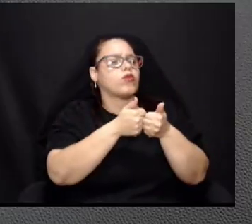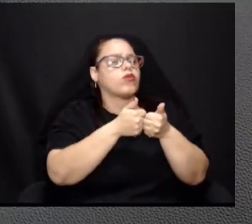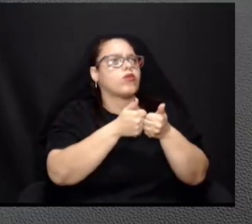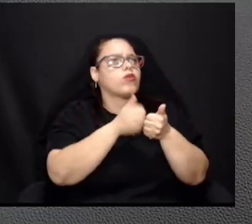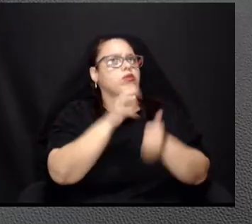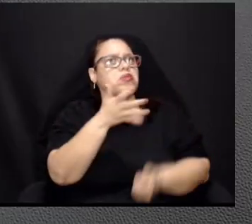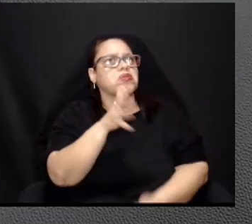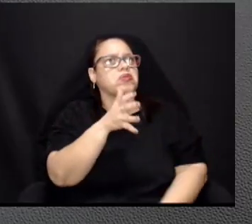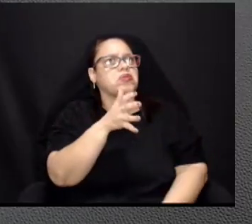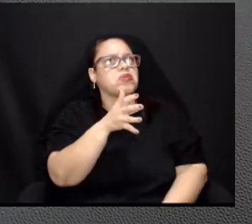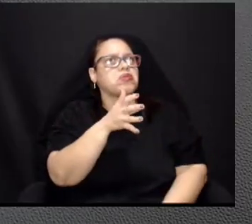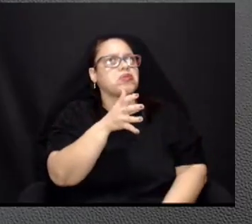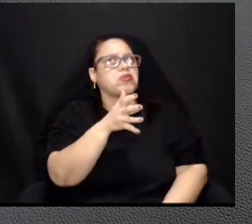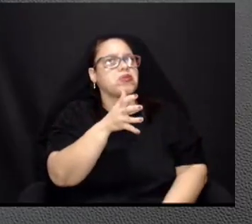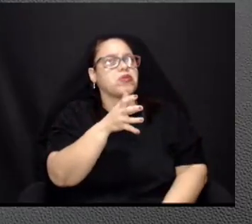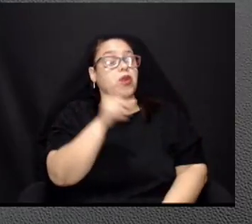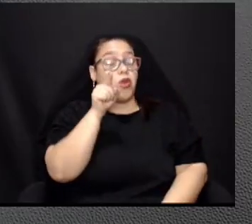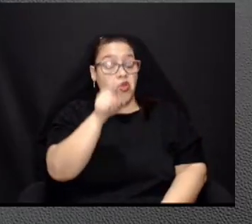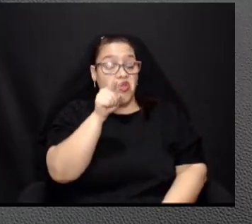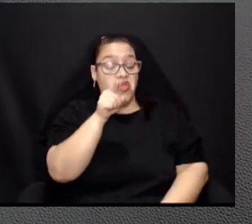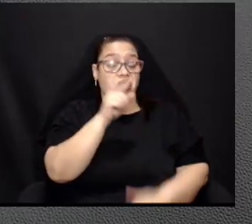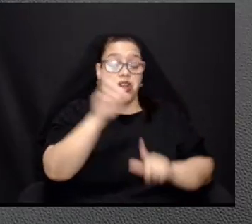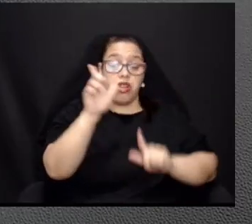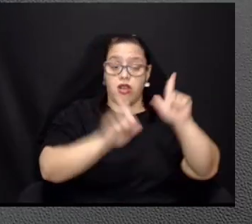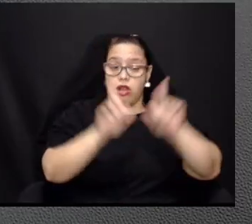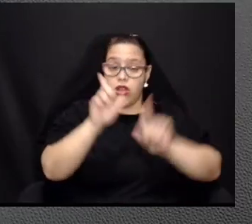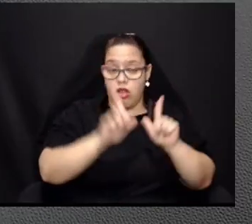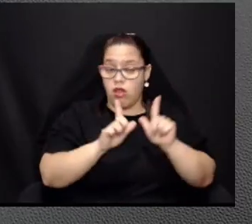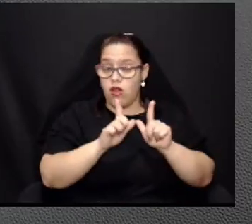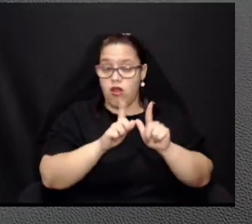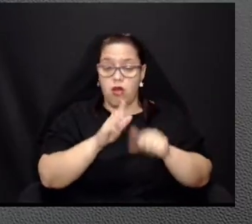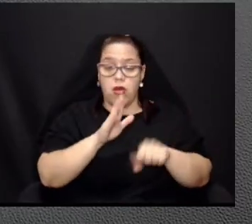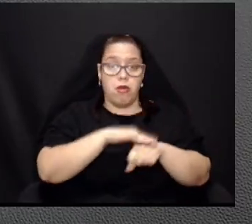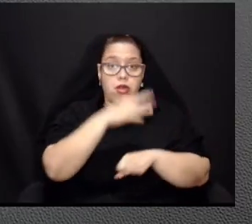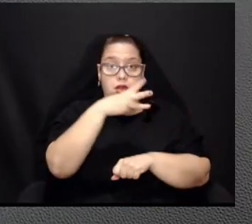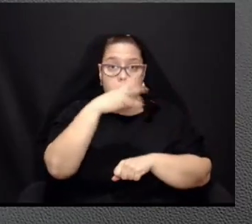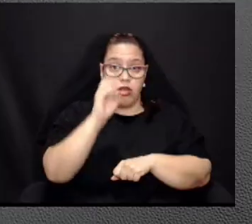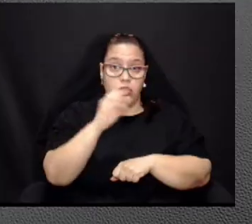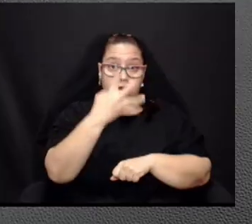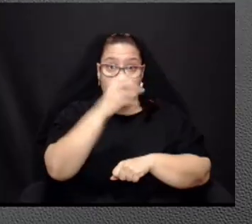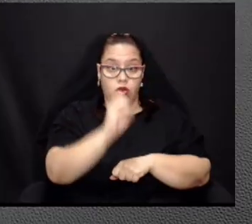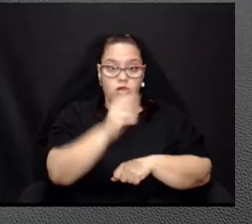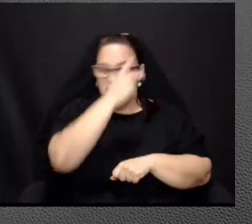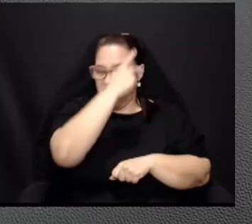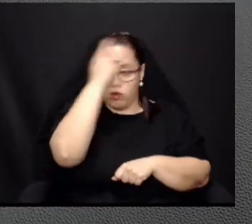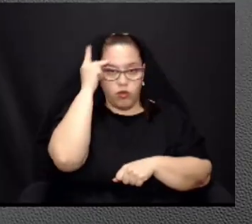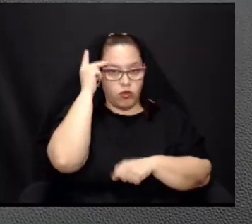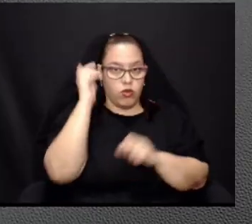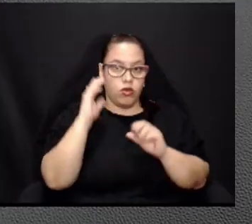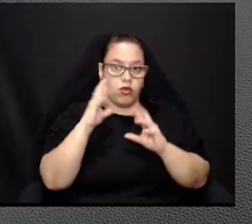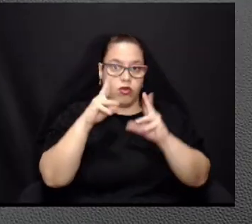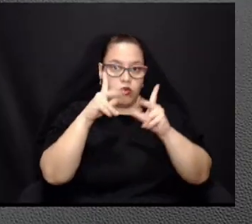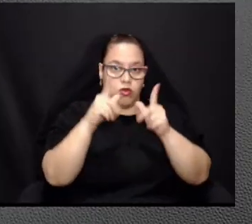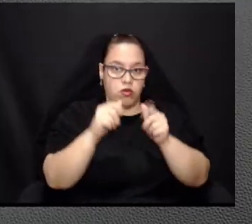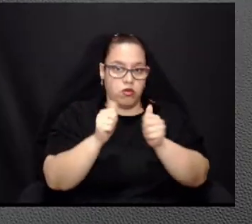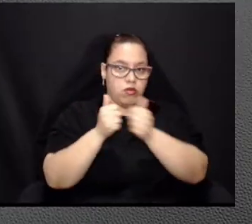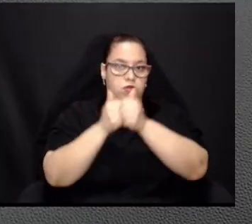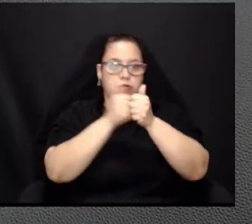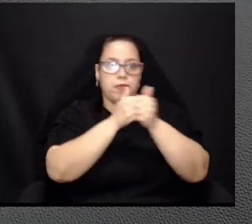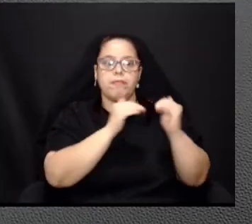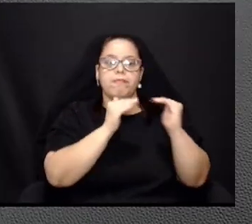entre vocês da TV, dá mais de 30, 40 pessoas. Então, todos nós temos que estar muito bem alinhados para